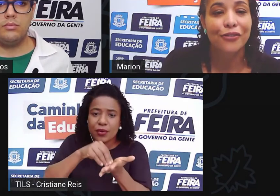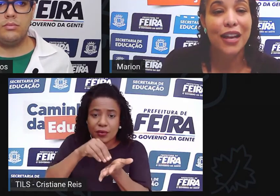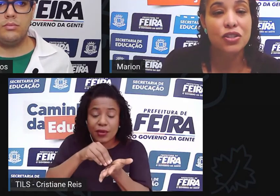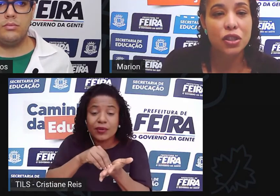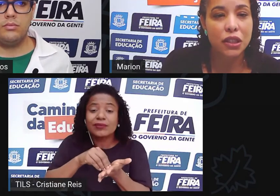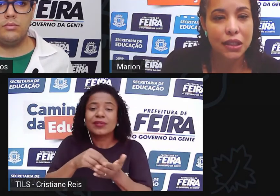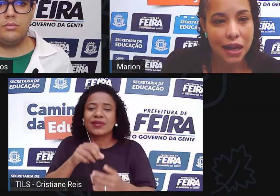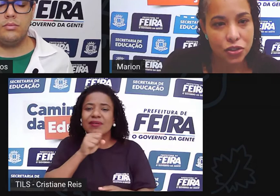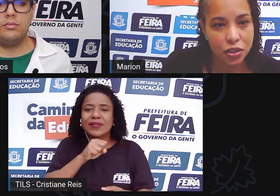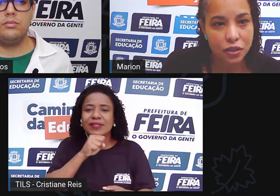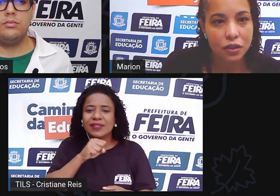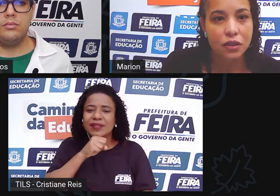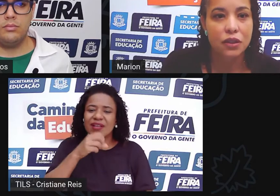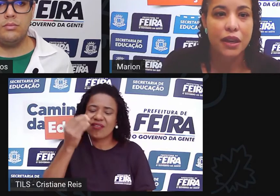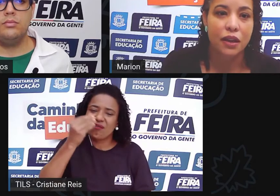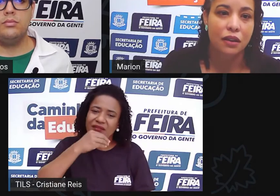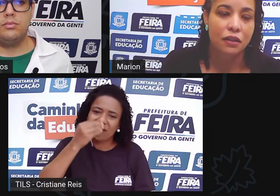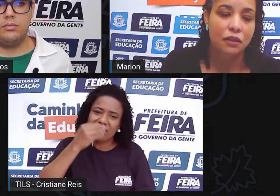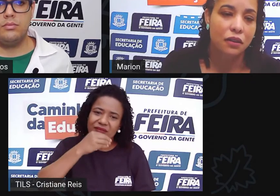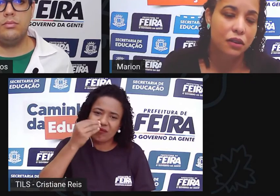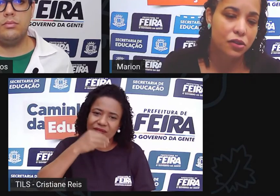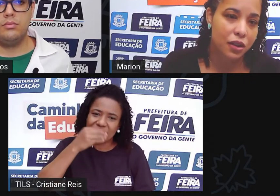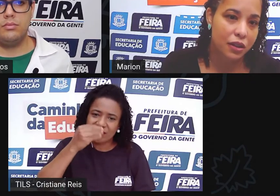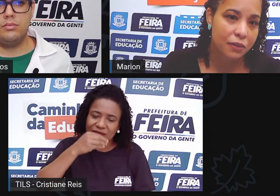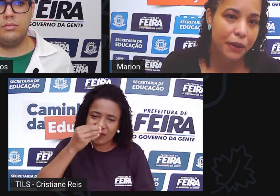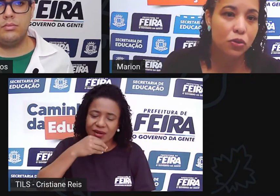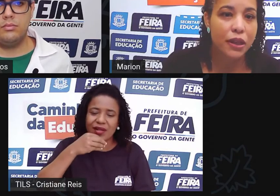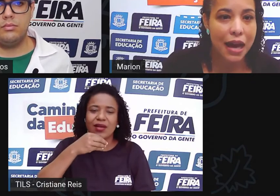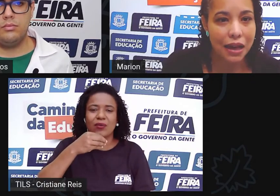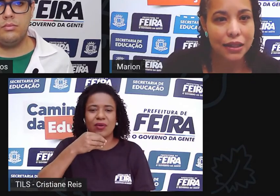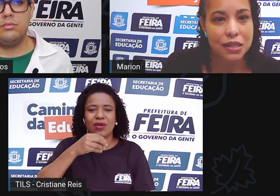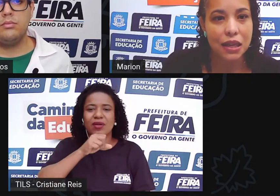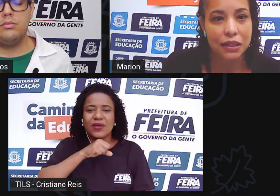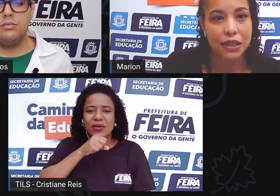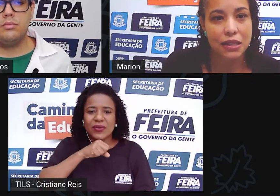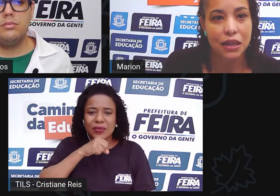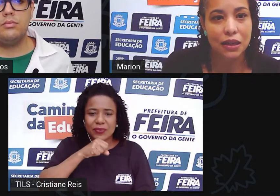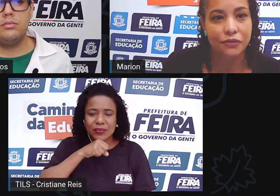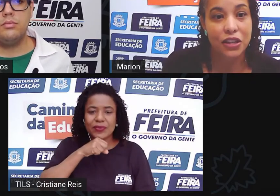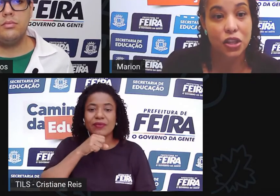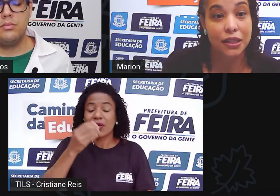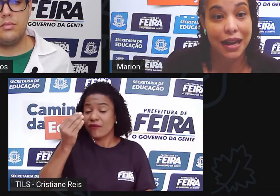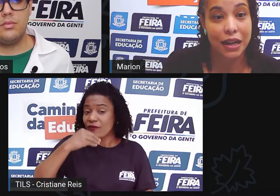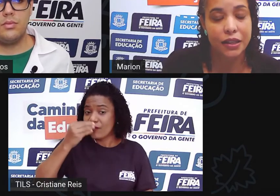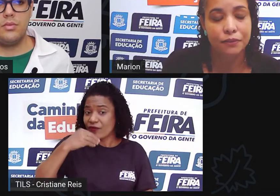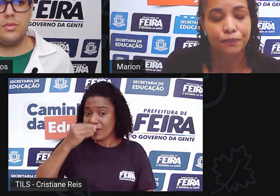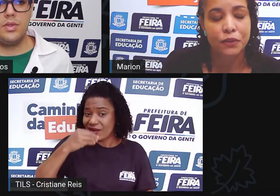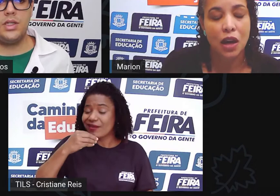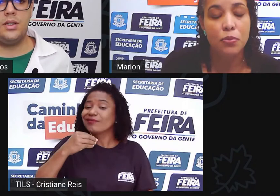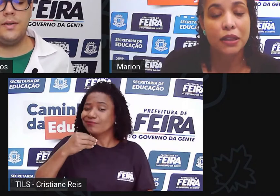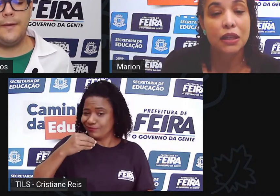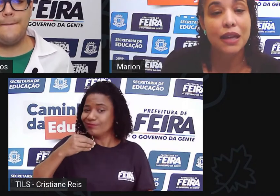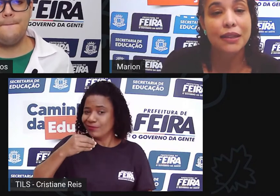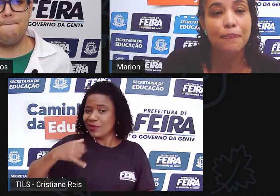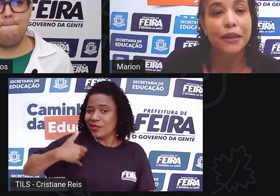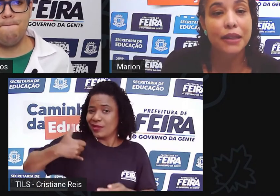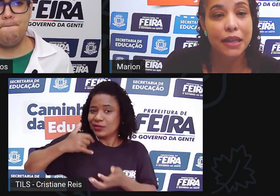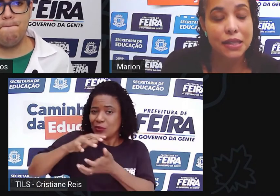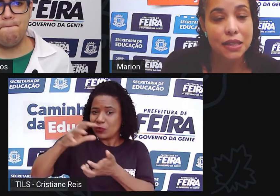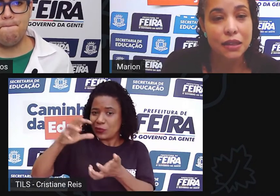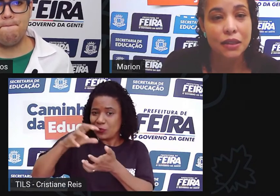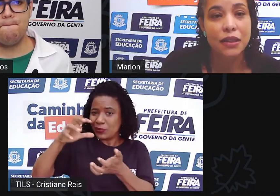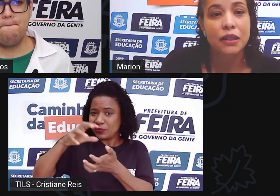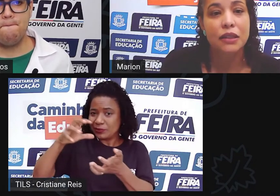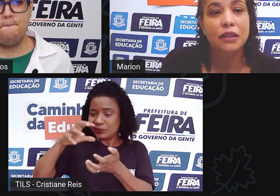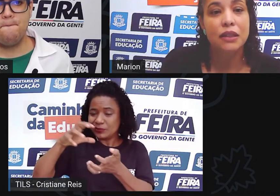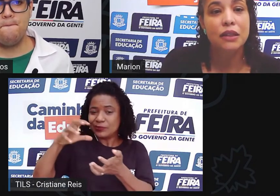a fragilidade que é peculiar dessa faixa etária, aumentando a